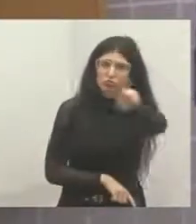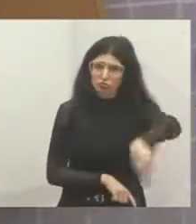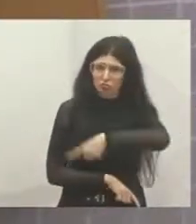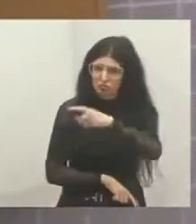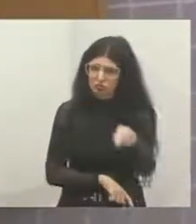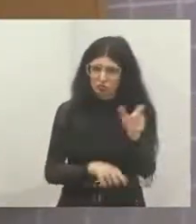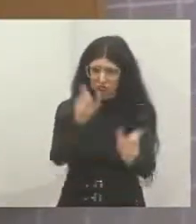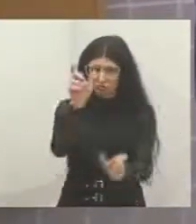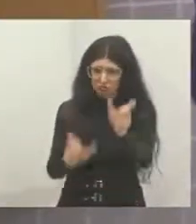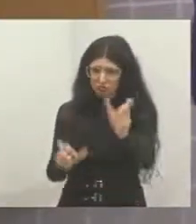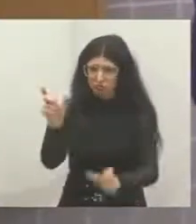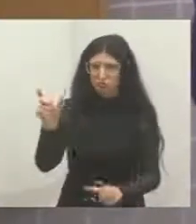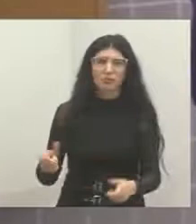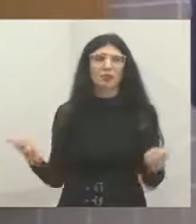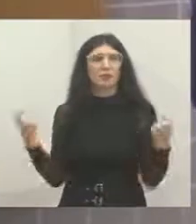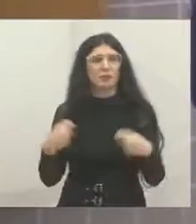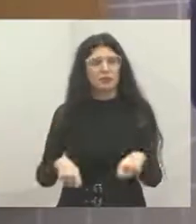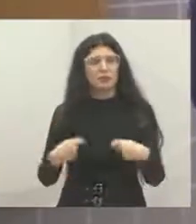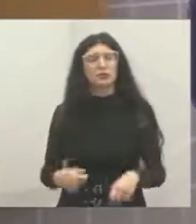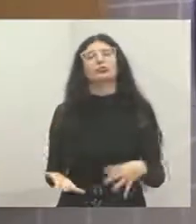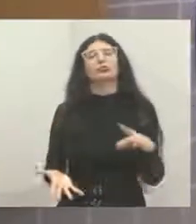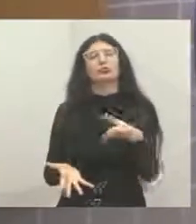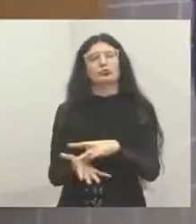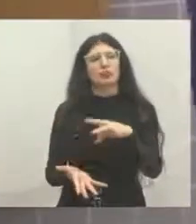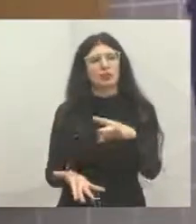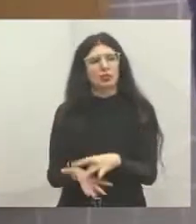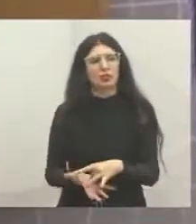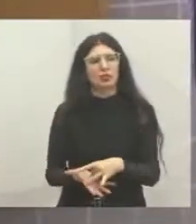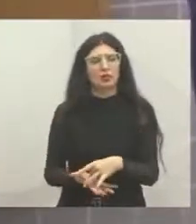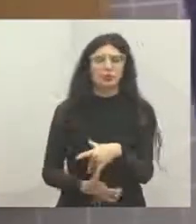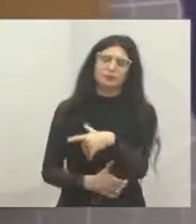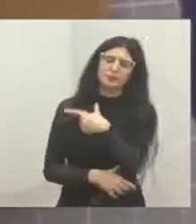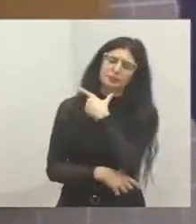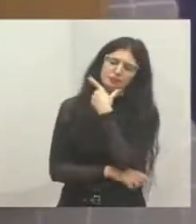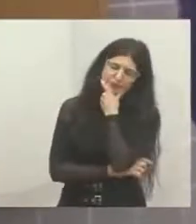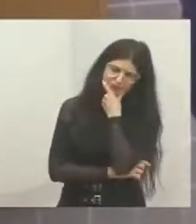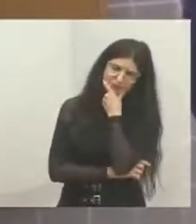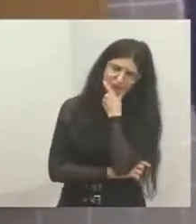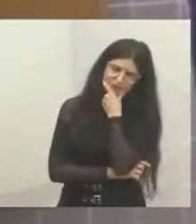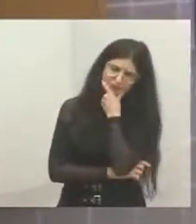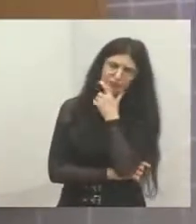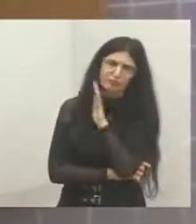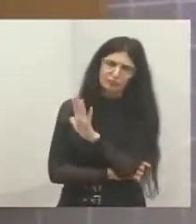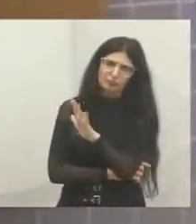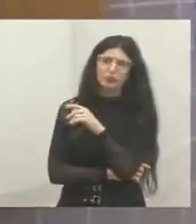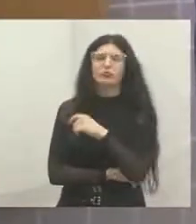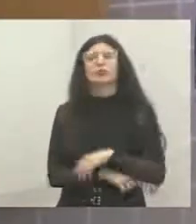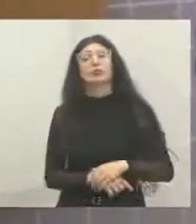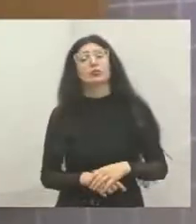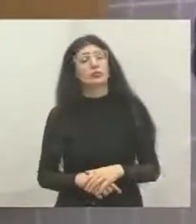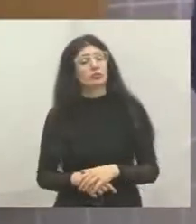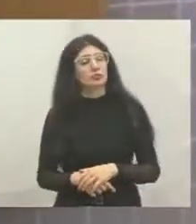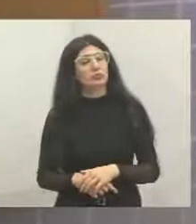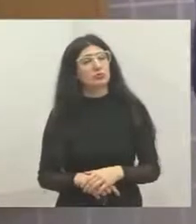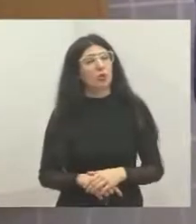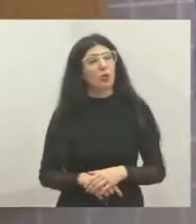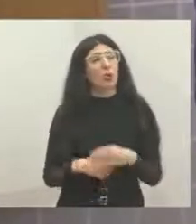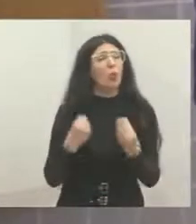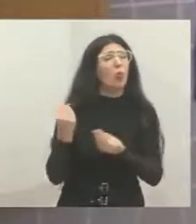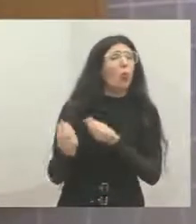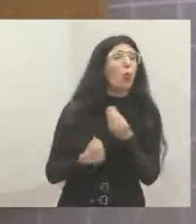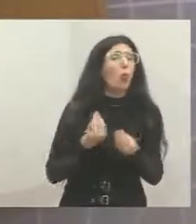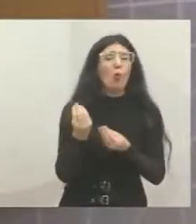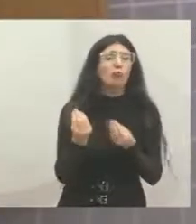aqui precisam, de uma forma efetiva, avaliar, quando vier as peças orçamentárias, como que ficou